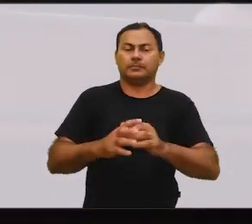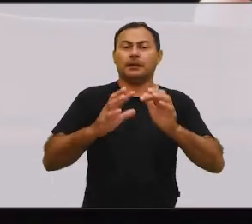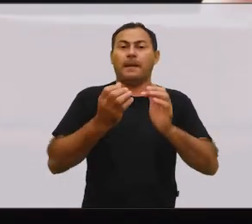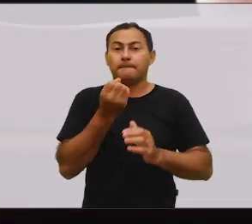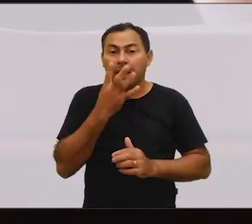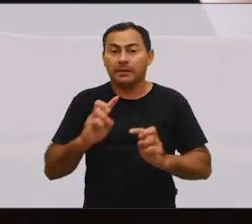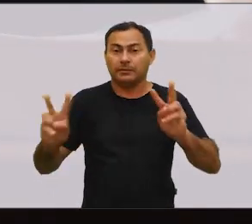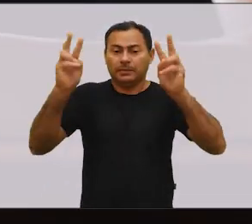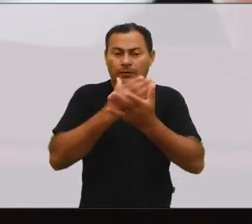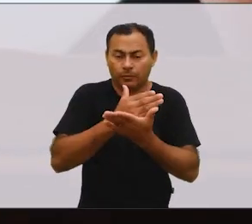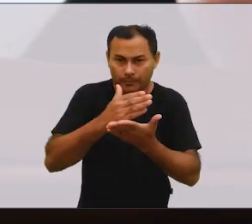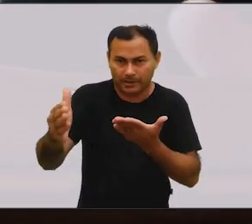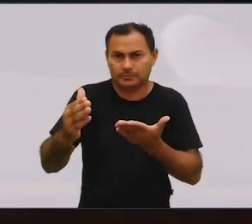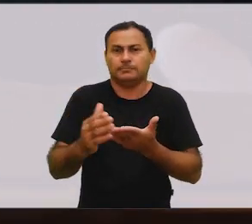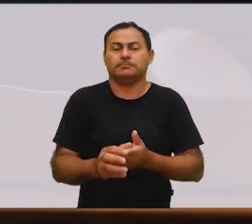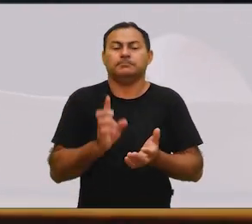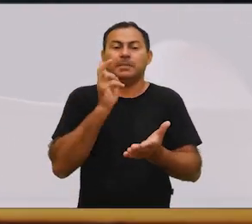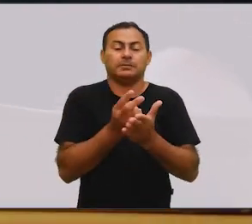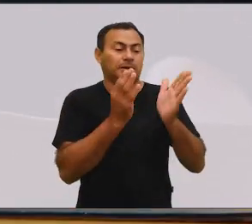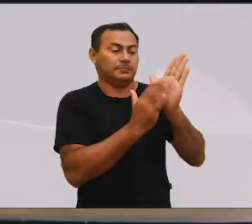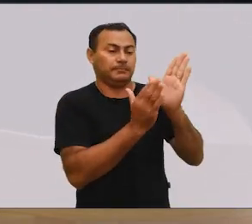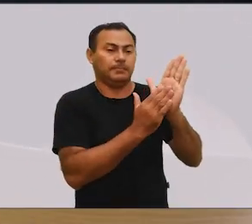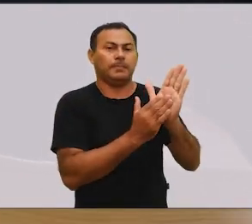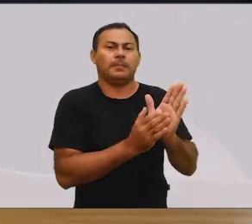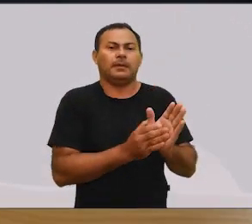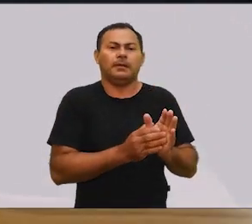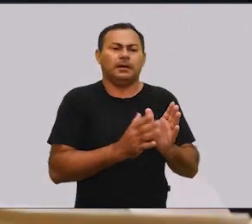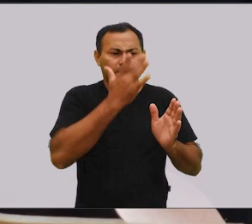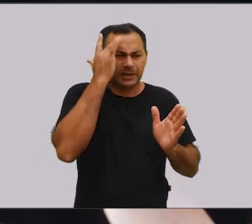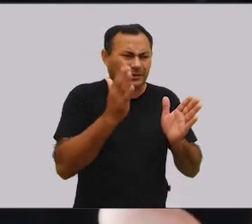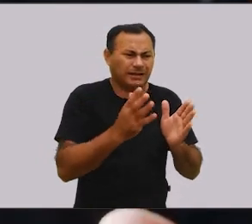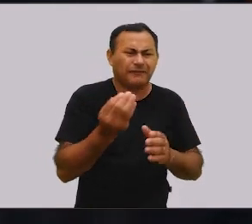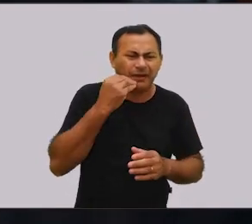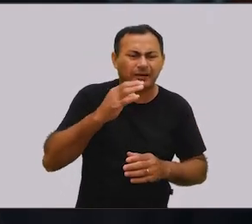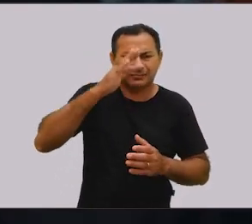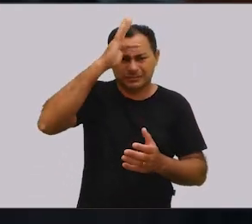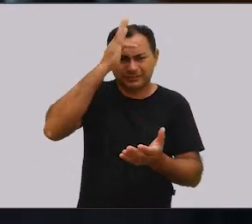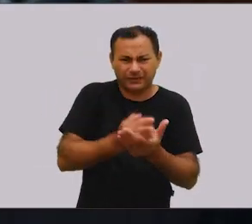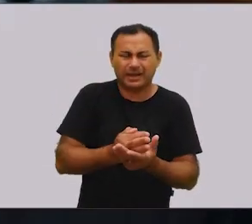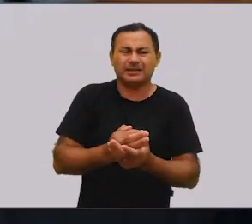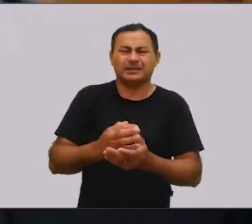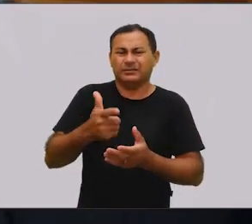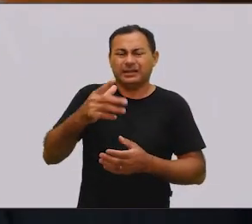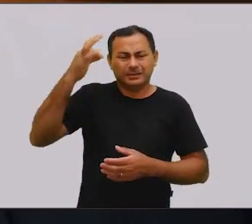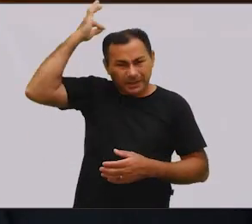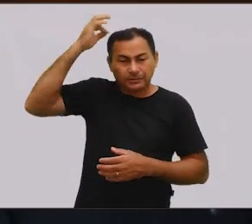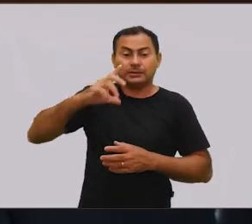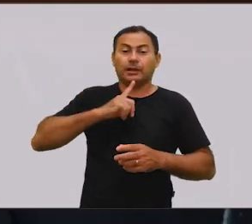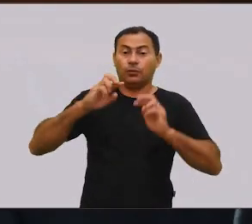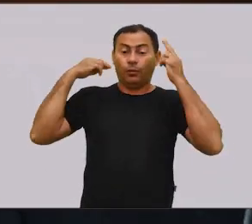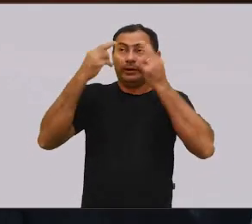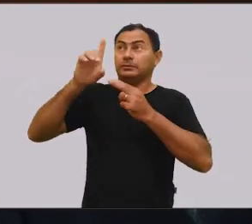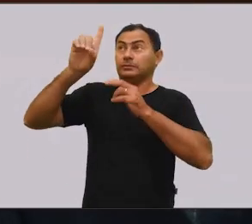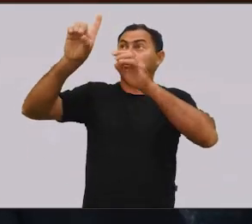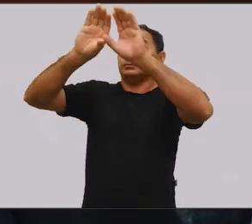As bem-aventuranças começam com esta mesma promessa. Os pobres em espírito têm o reino dos céus, e os